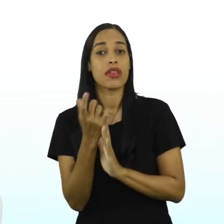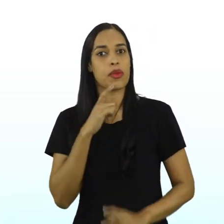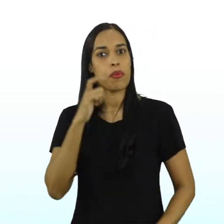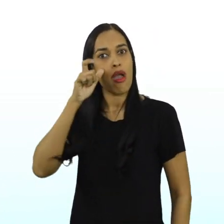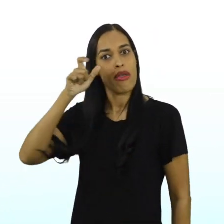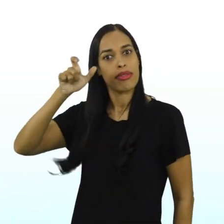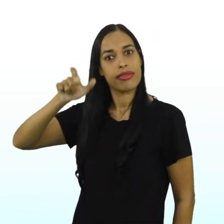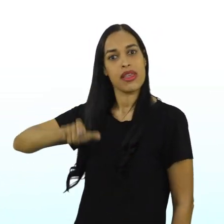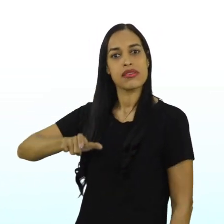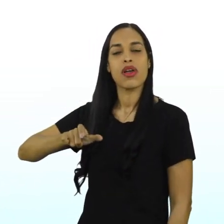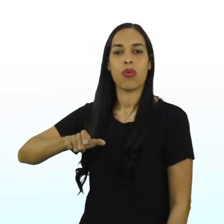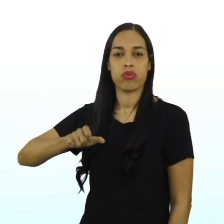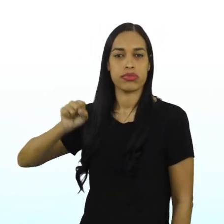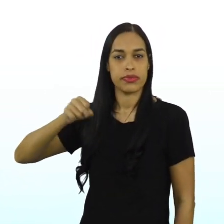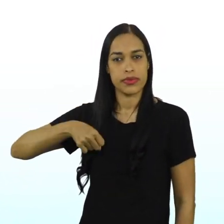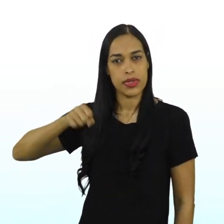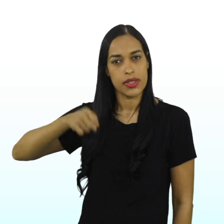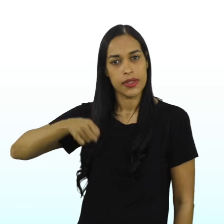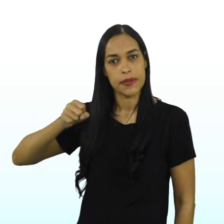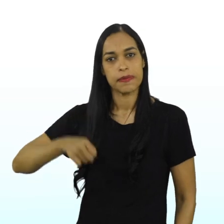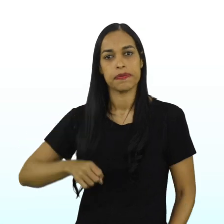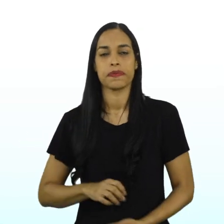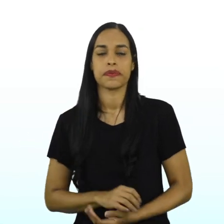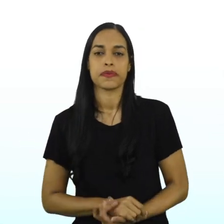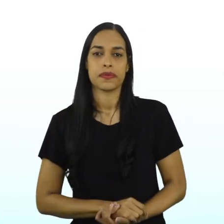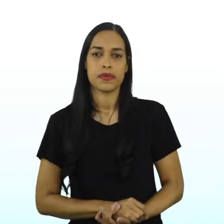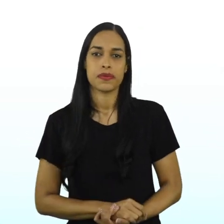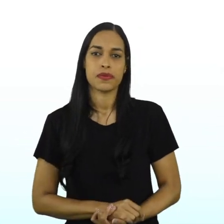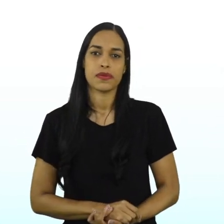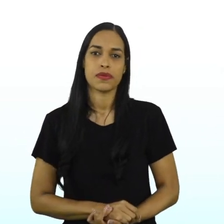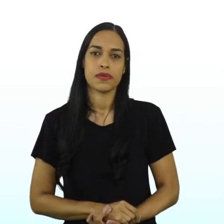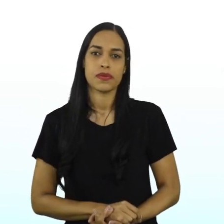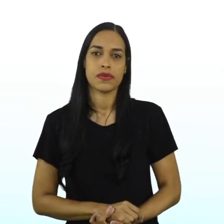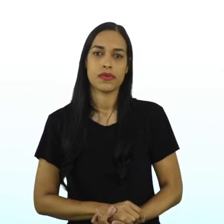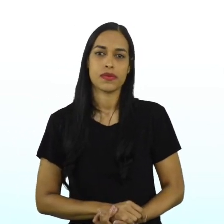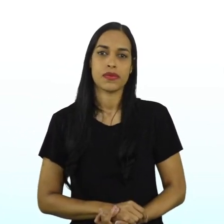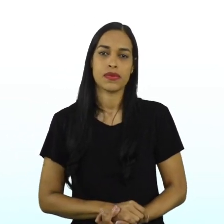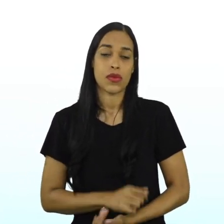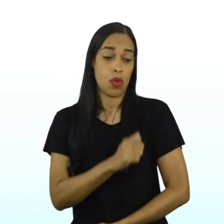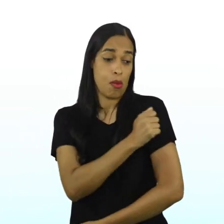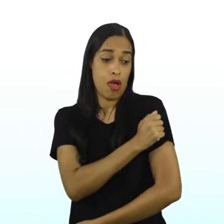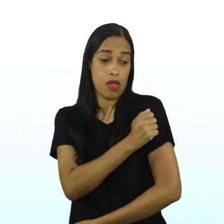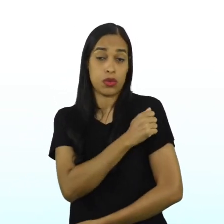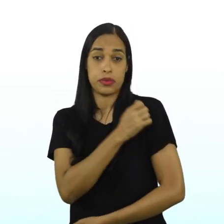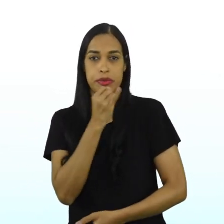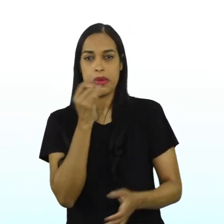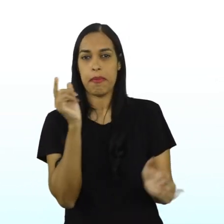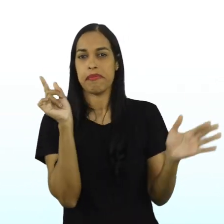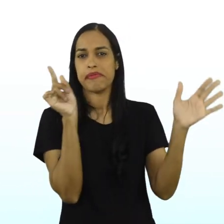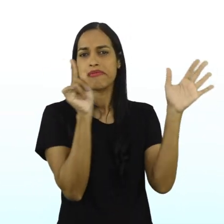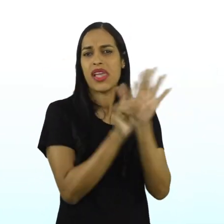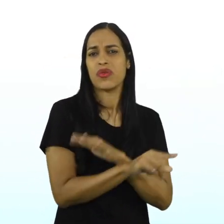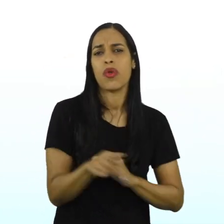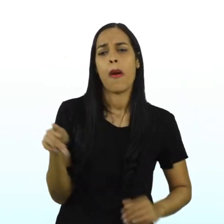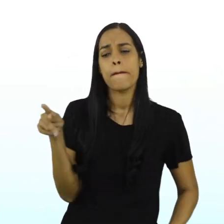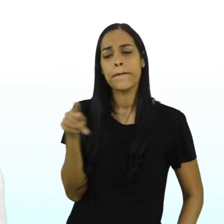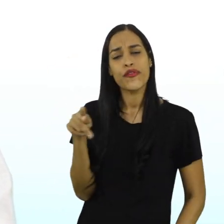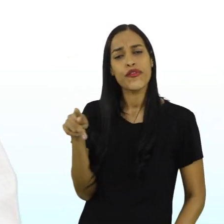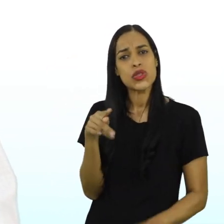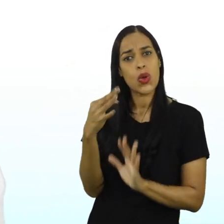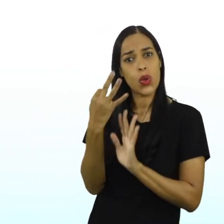uma intencionalidade. Então, há pouco uma aluna me perguntou o seguinte: professor, dentro de um